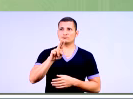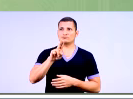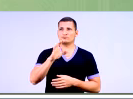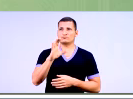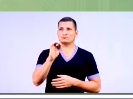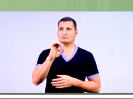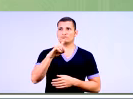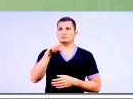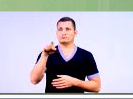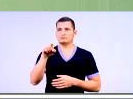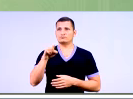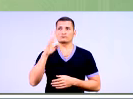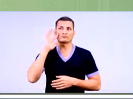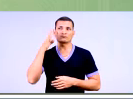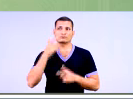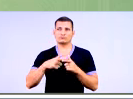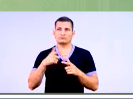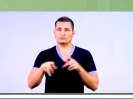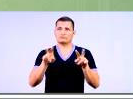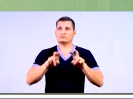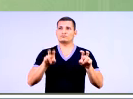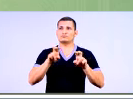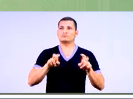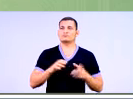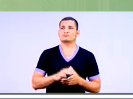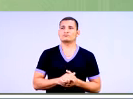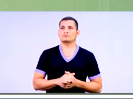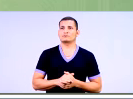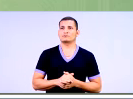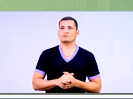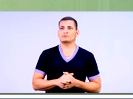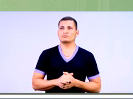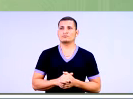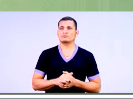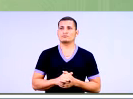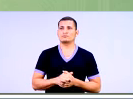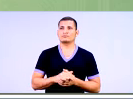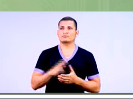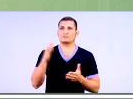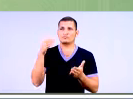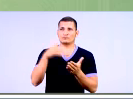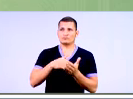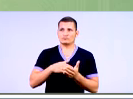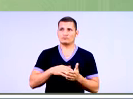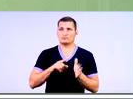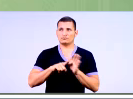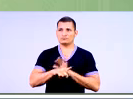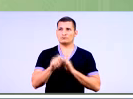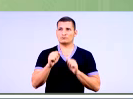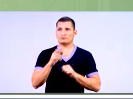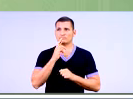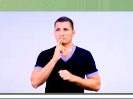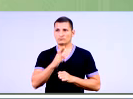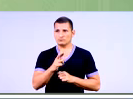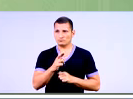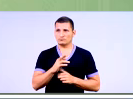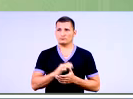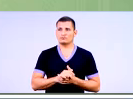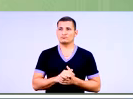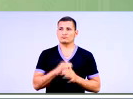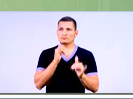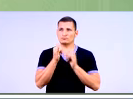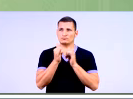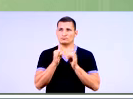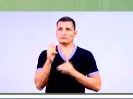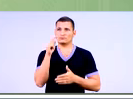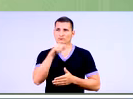dão instruções para resolver problemas nos computadores. E a última questão, uma pergunta que pode ser respondida com base nas informações